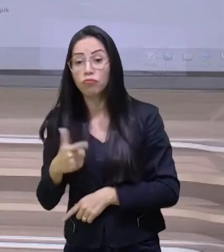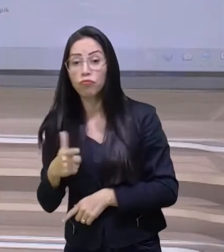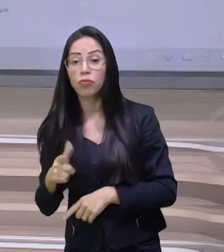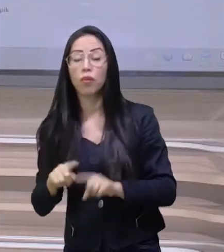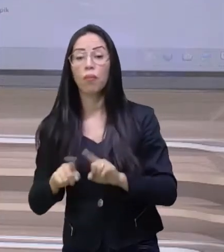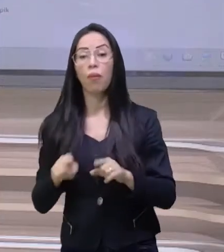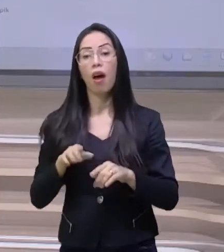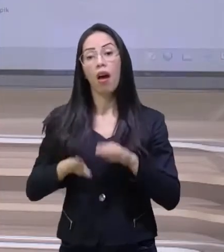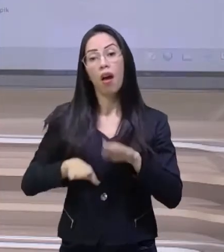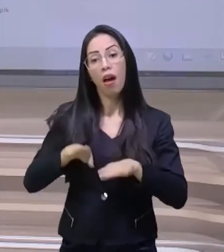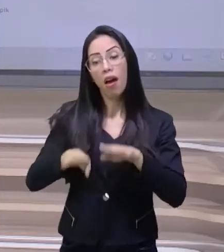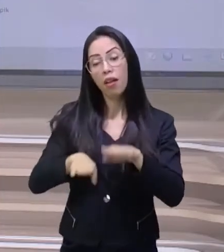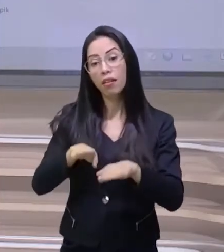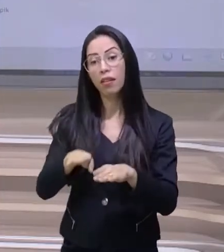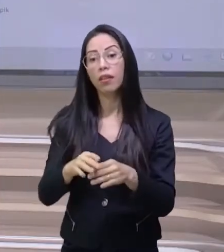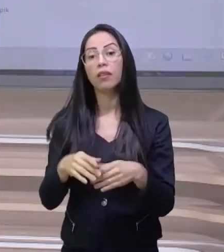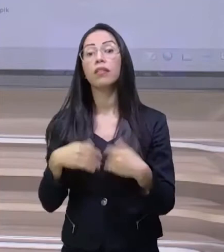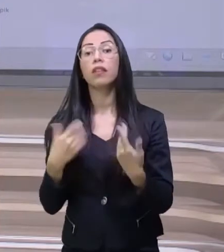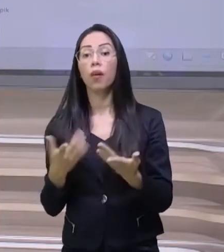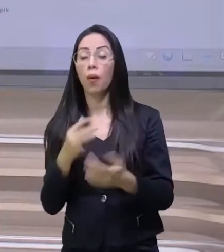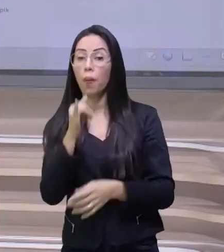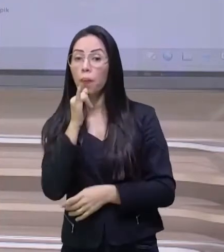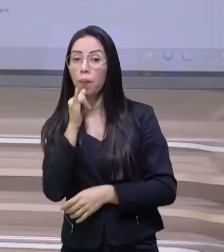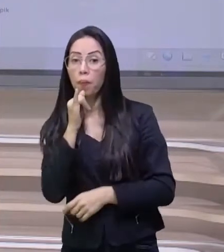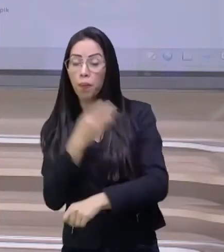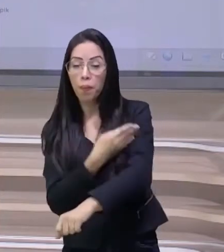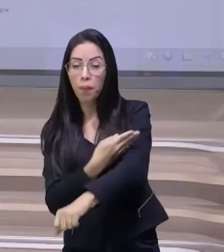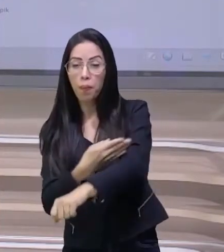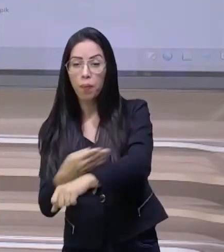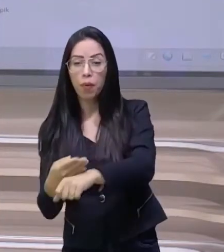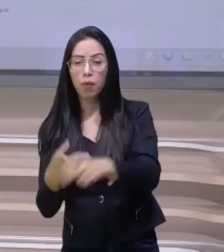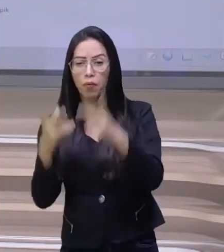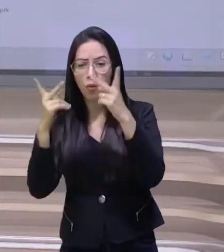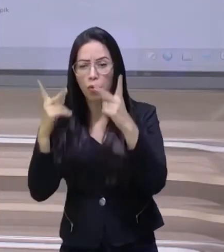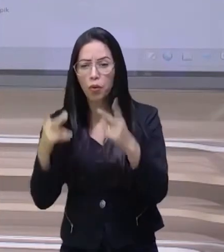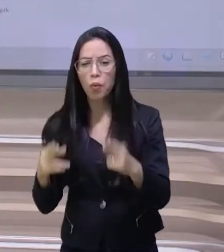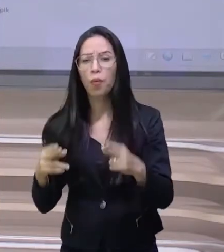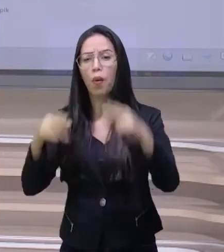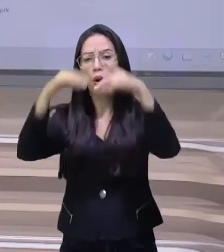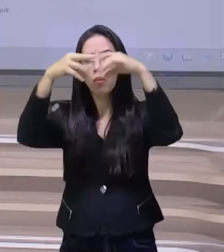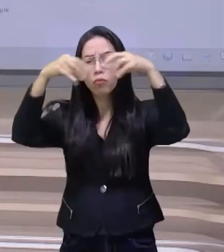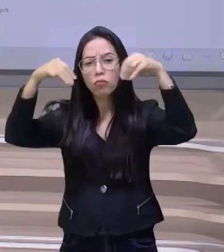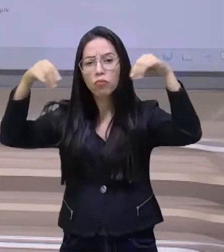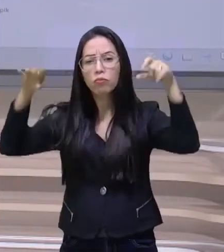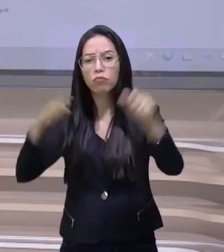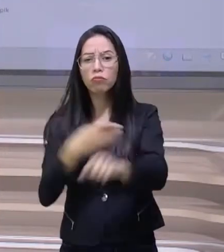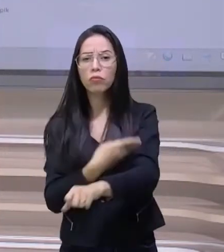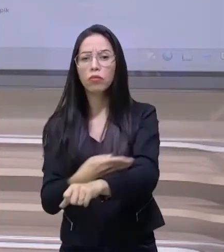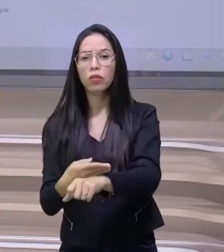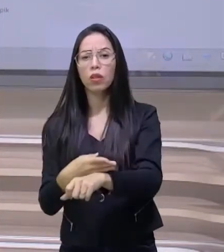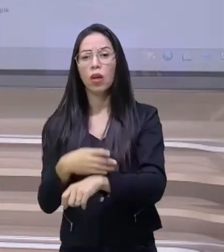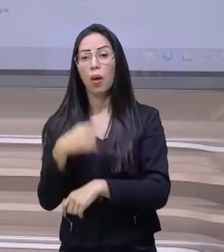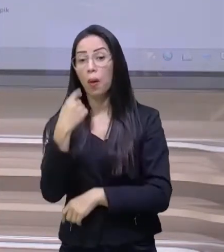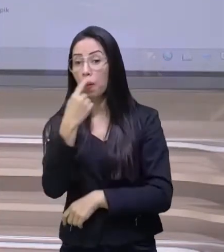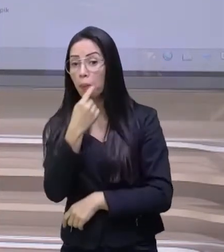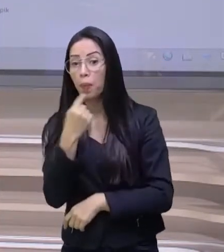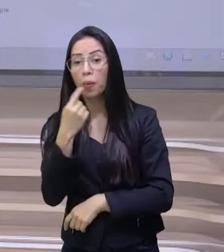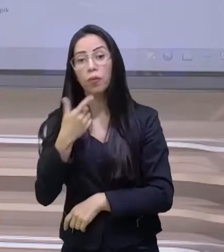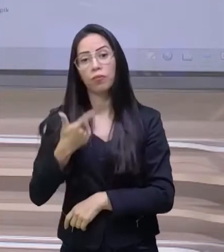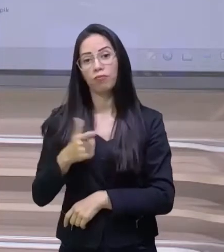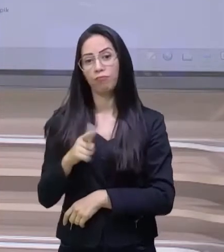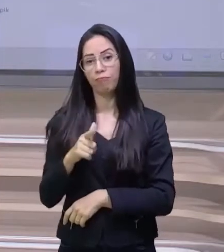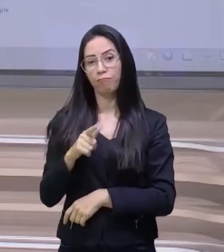É branca como a neve, fala e não tem boca, anda e não tem pés. É o nosso conteúdo de